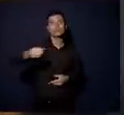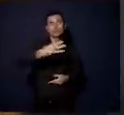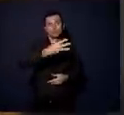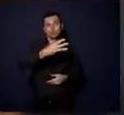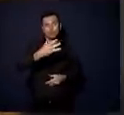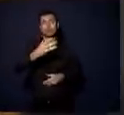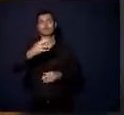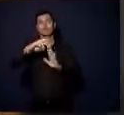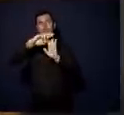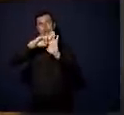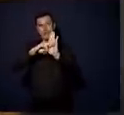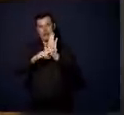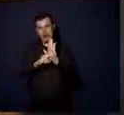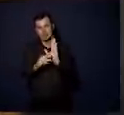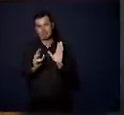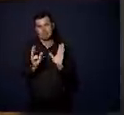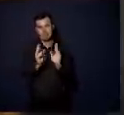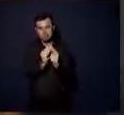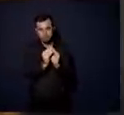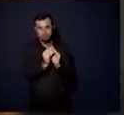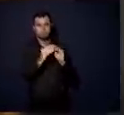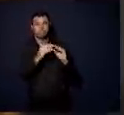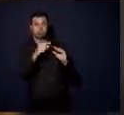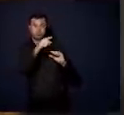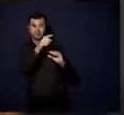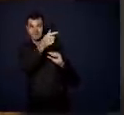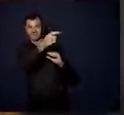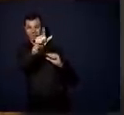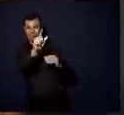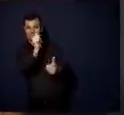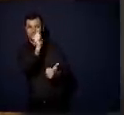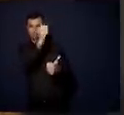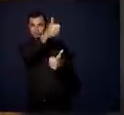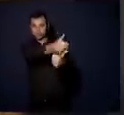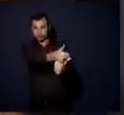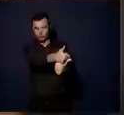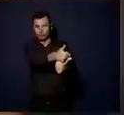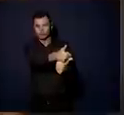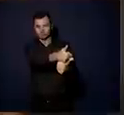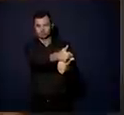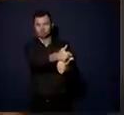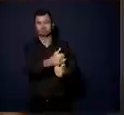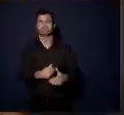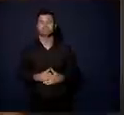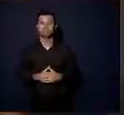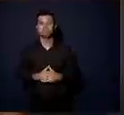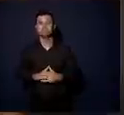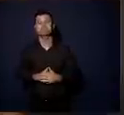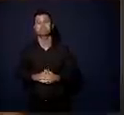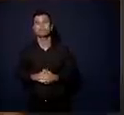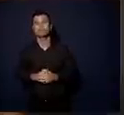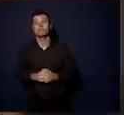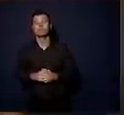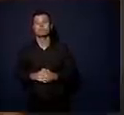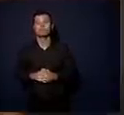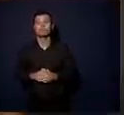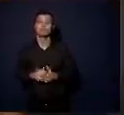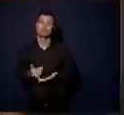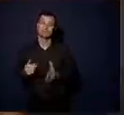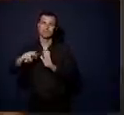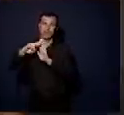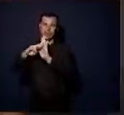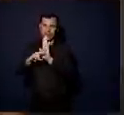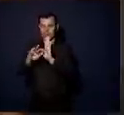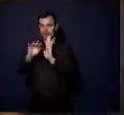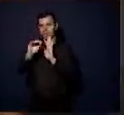de regras fiscais para substituir né o novo talvez agora não tão novo regime